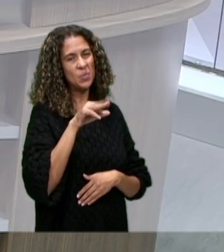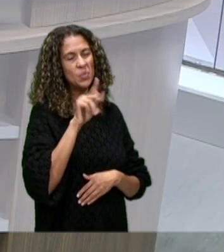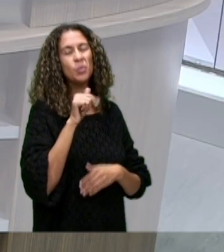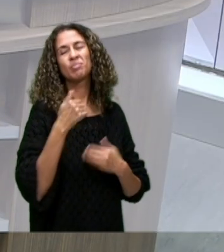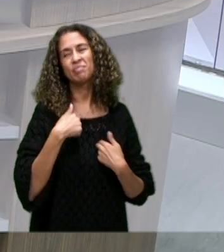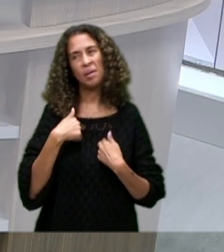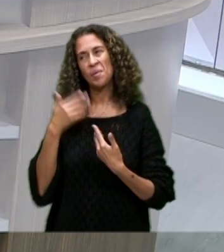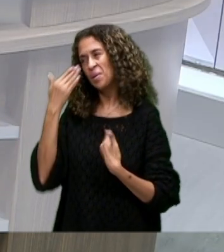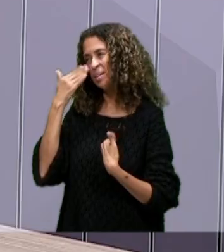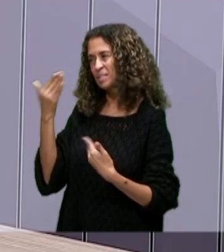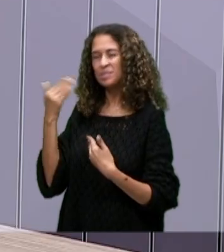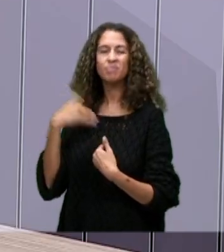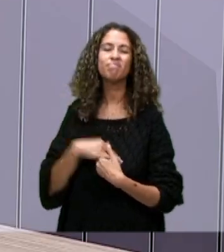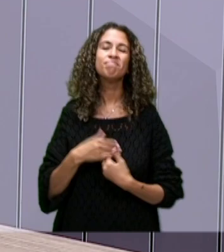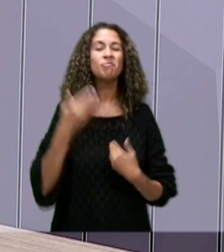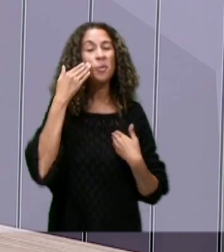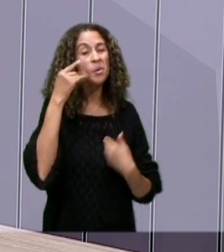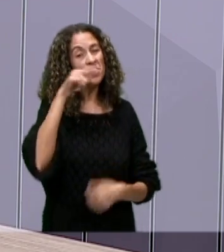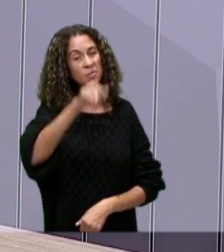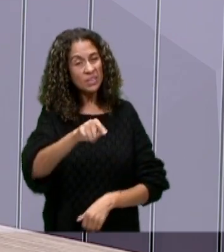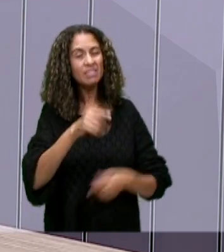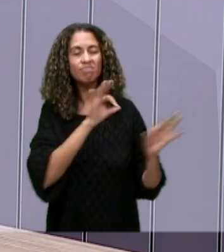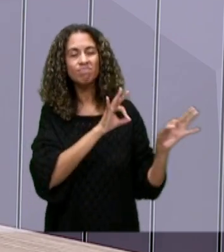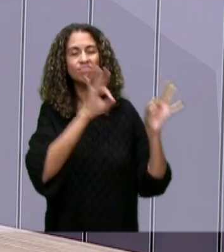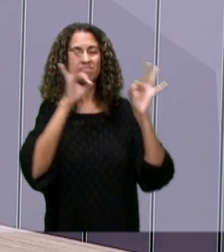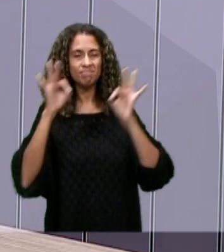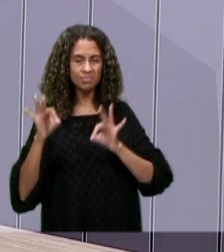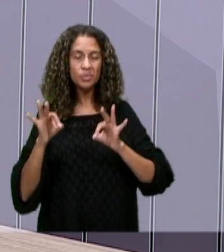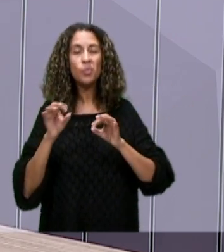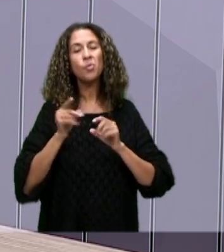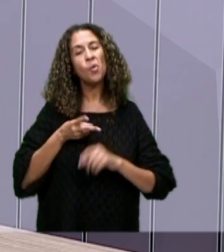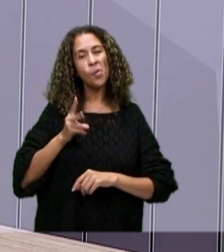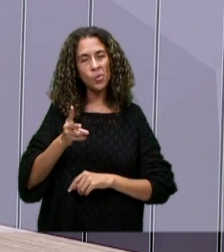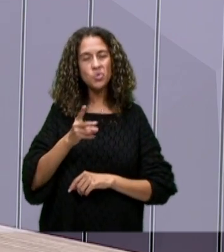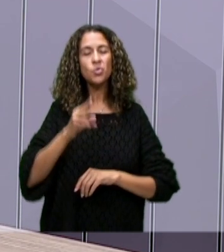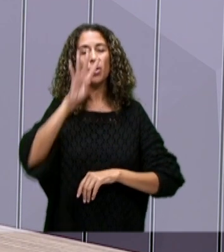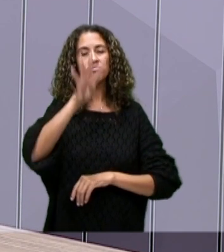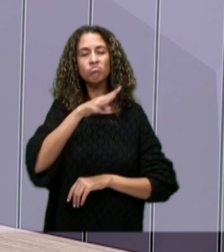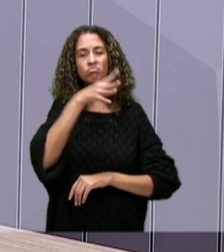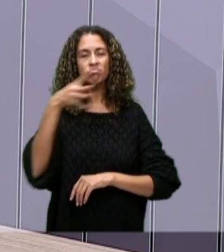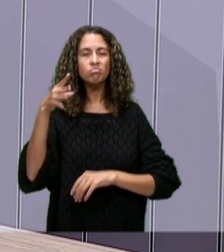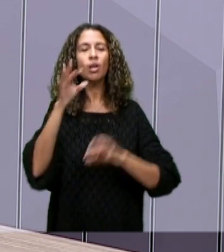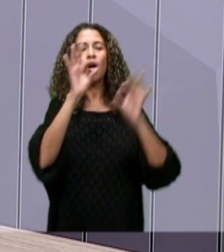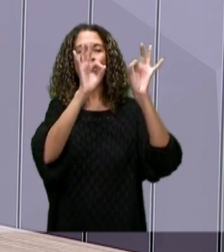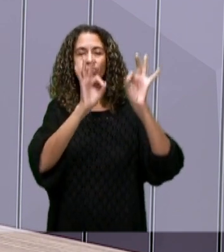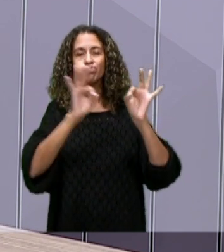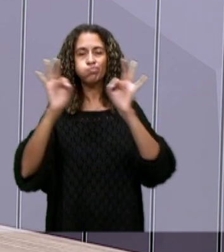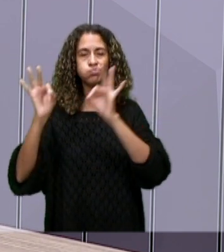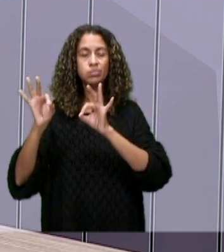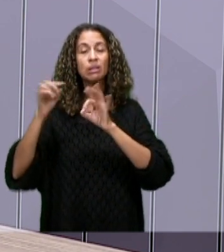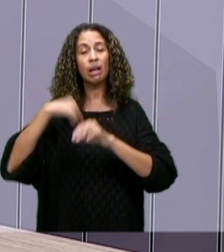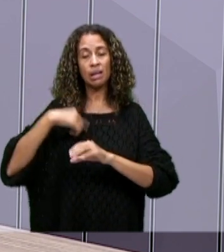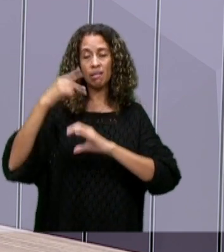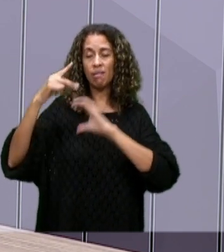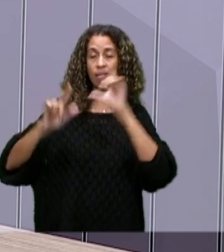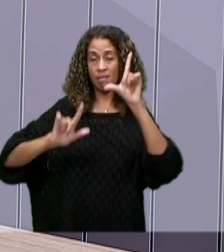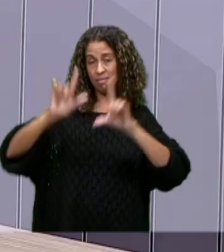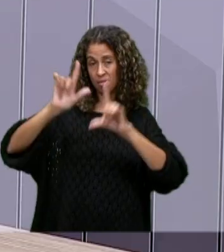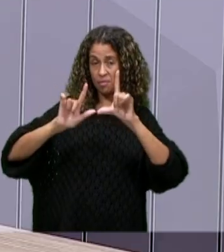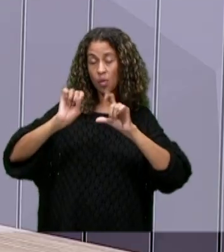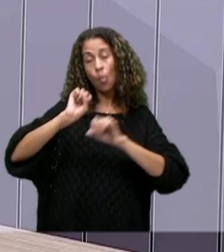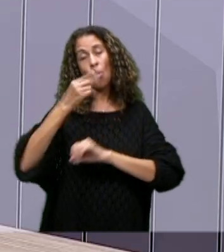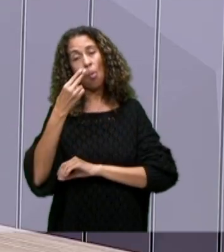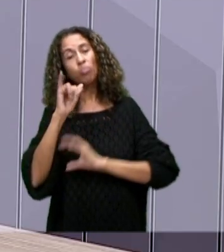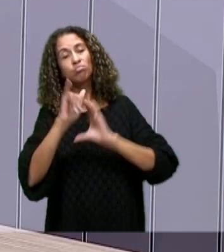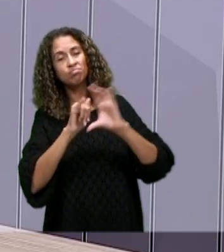sempre. E obrigada a você também que nos acompanha. Continue assistindo a nossa programação, seja aqui pela televisão, seja